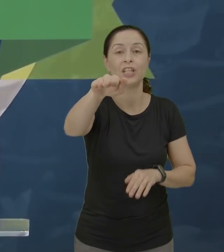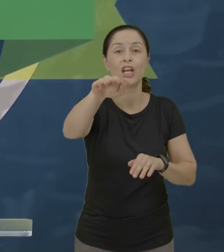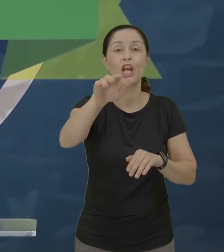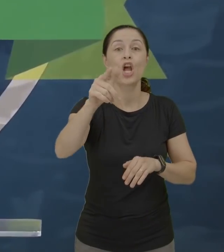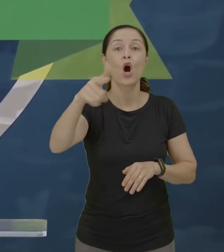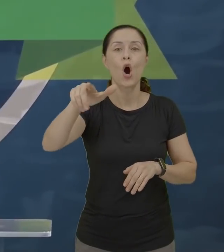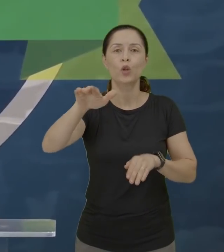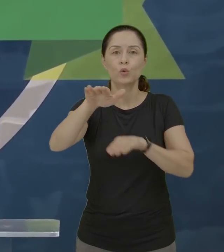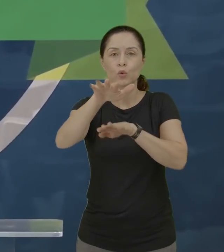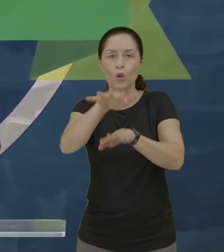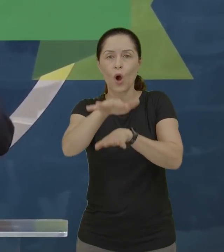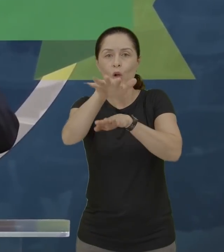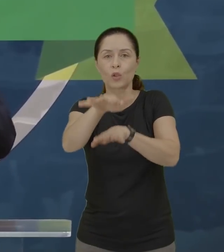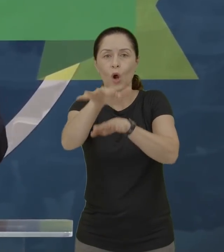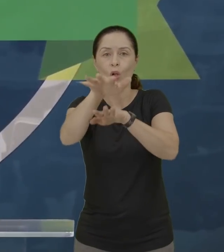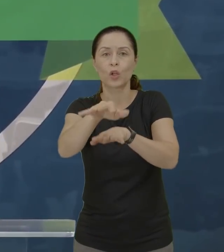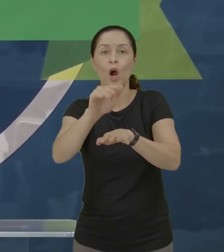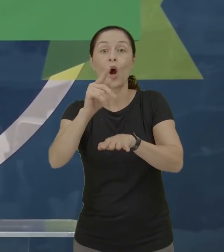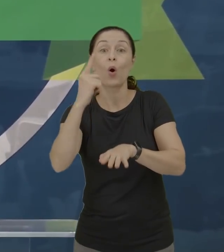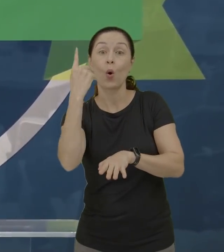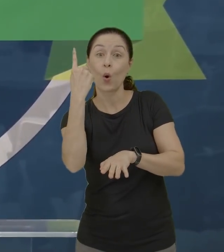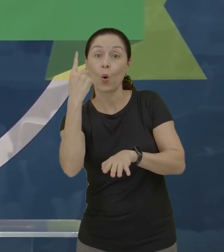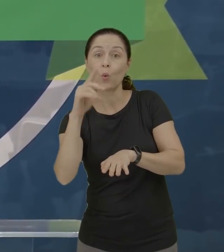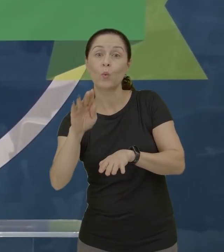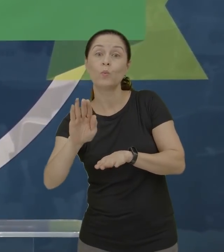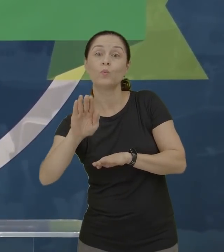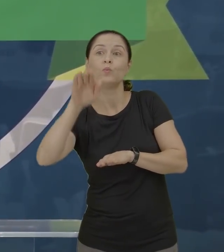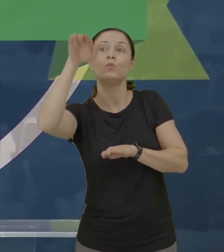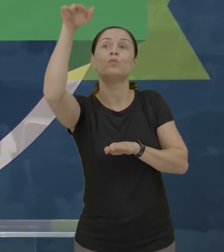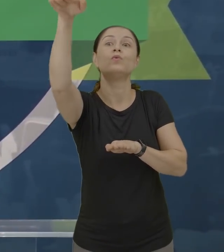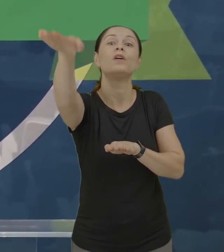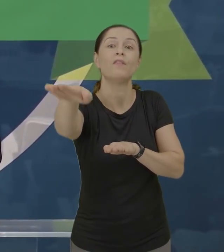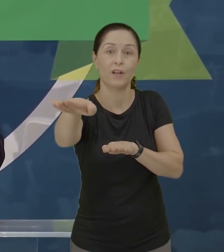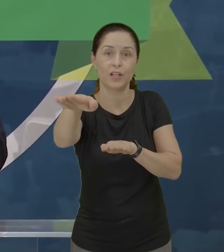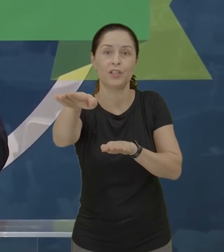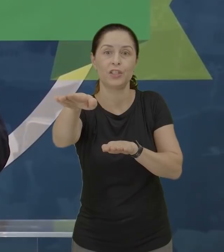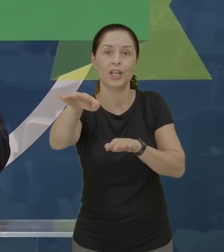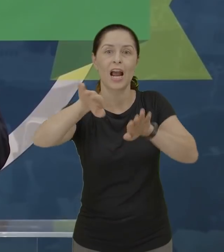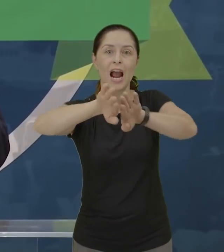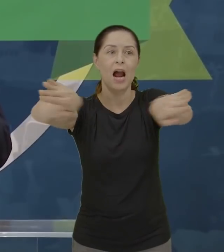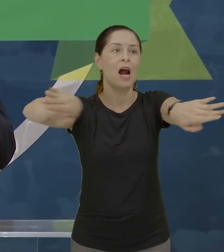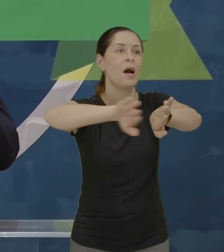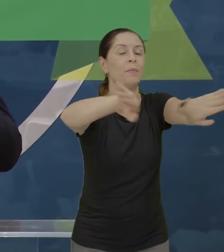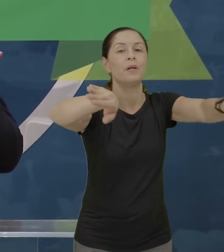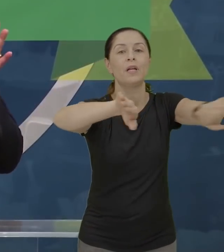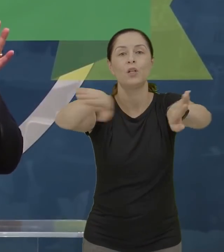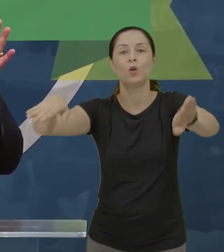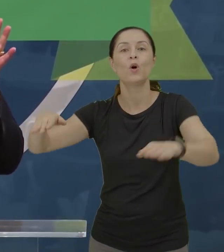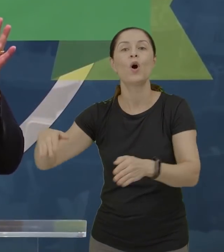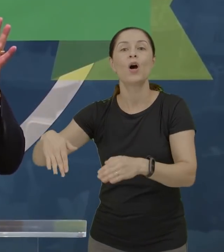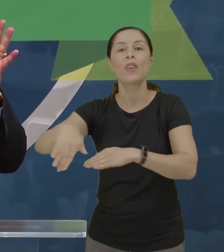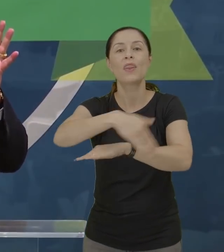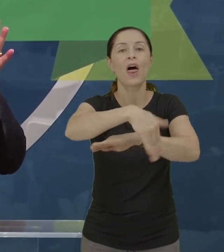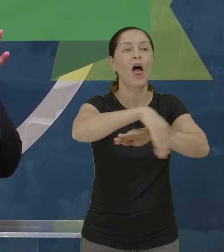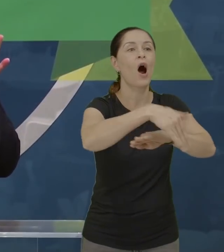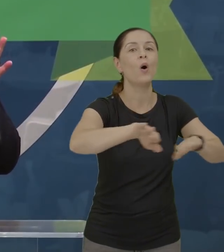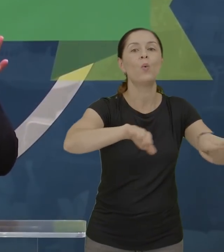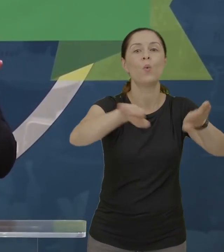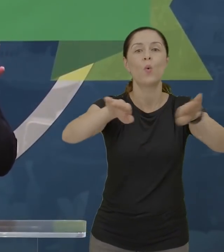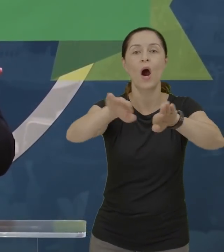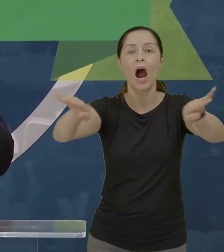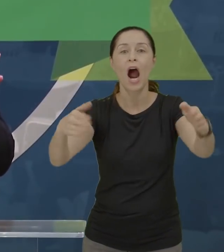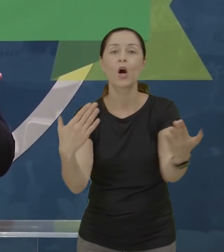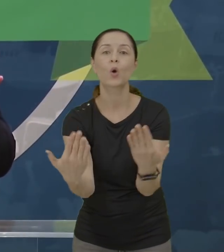Jesus é a nossa guarda de elite, é o batedor que vai na frente